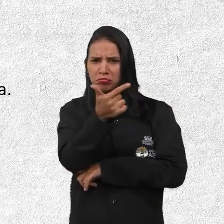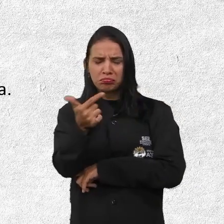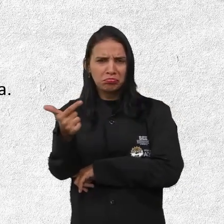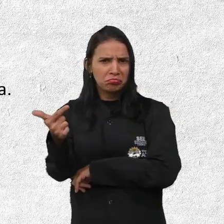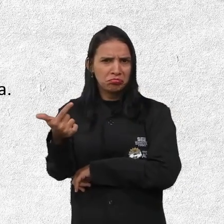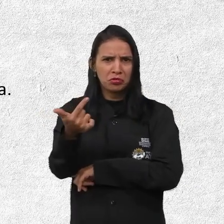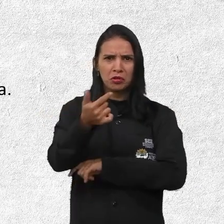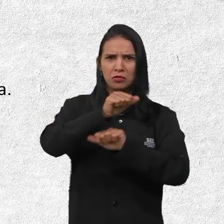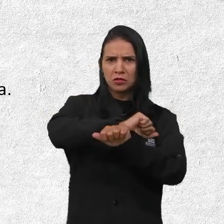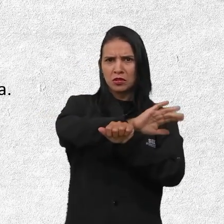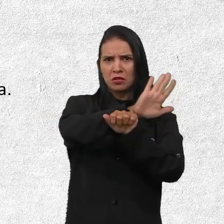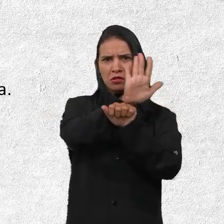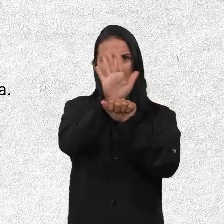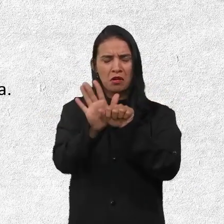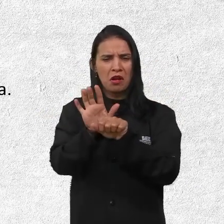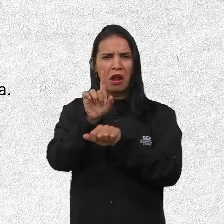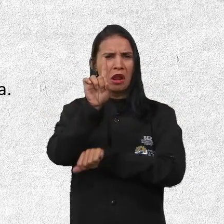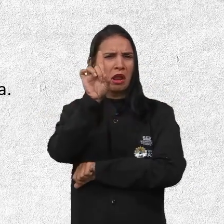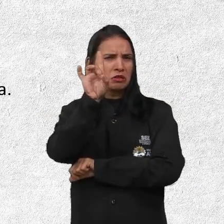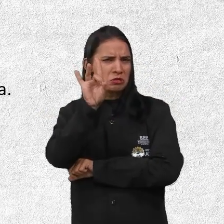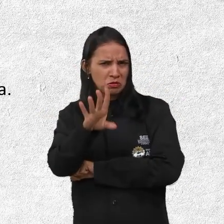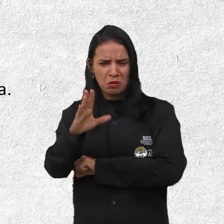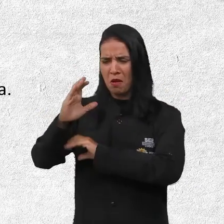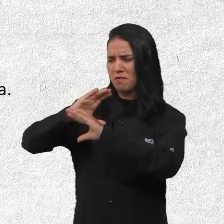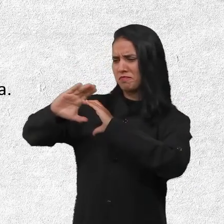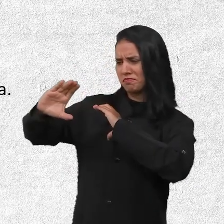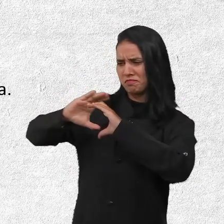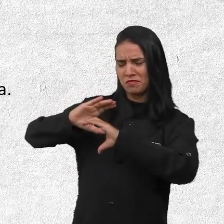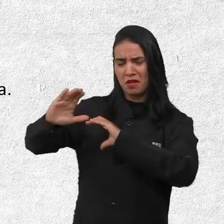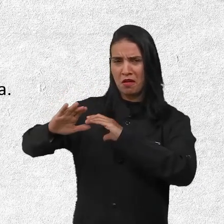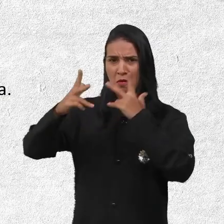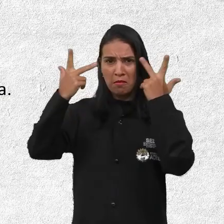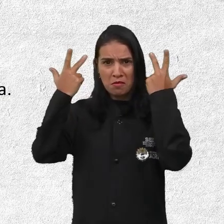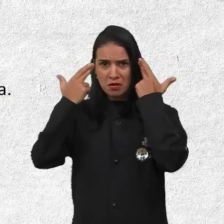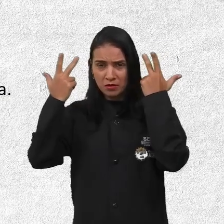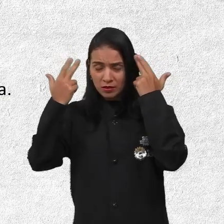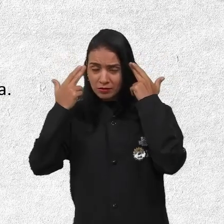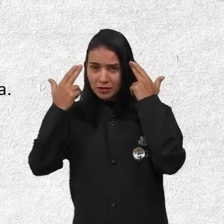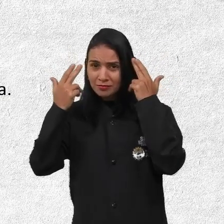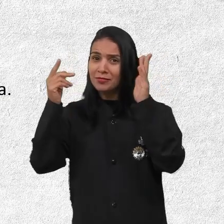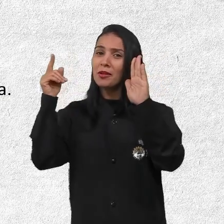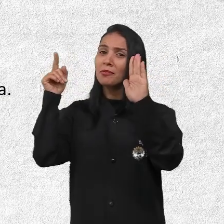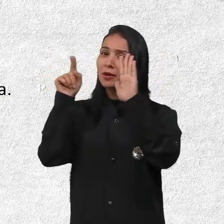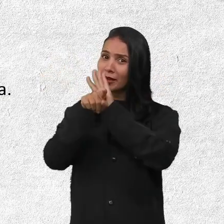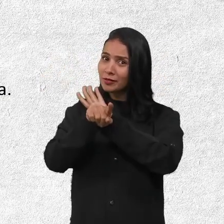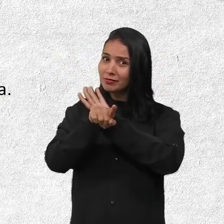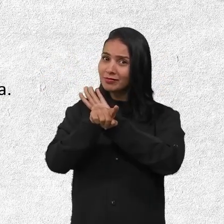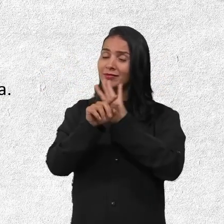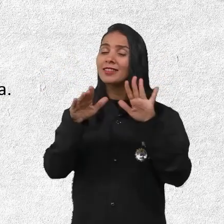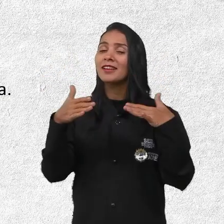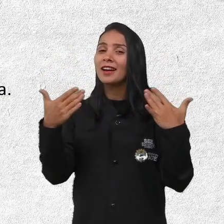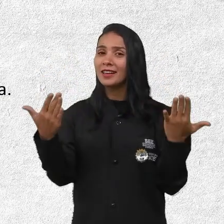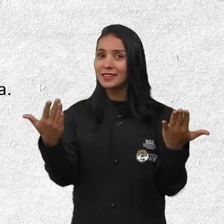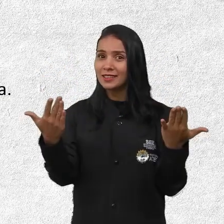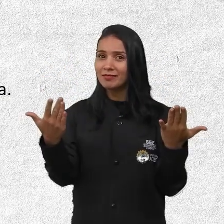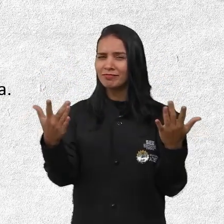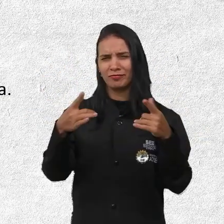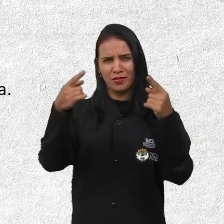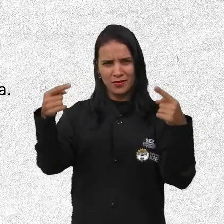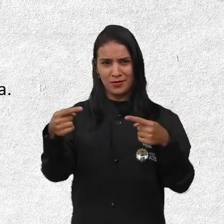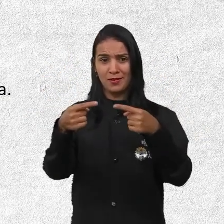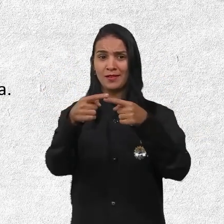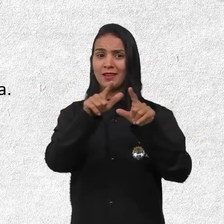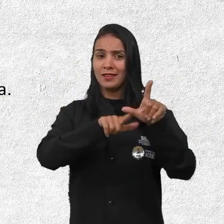linguagem, é apenas uma conversa normal. Será que realmente é uma conversa normal? Será que realmente segue